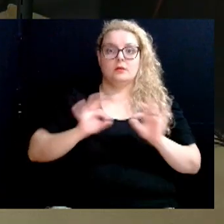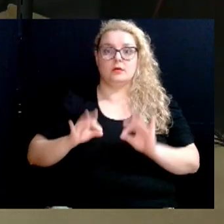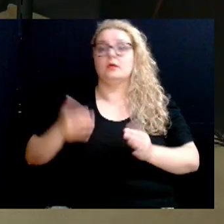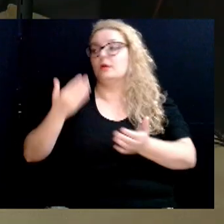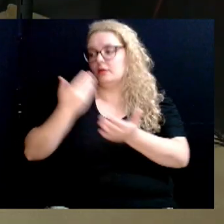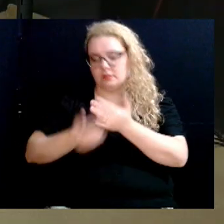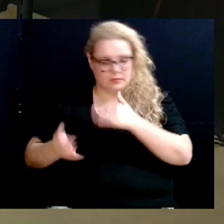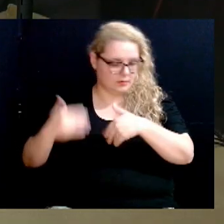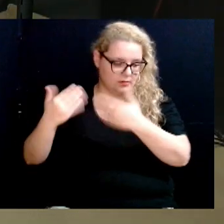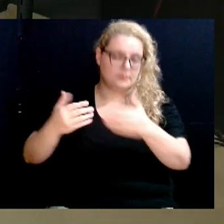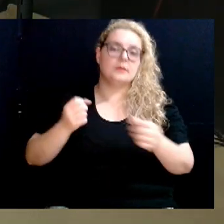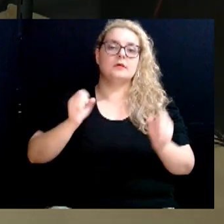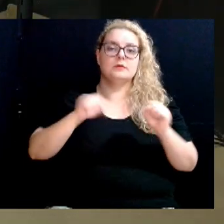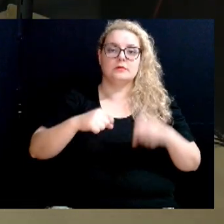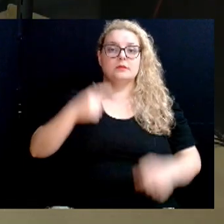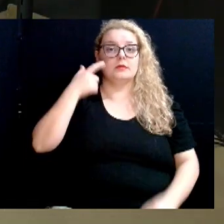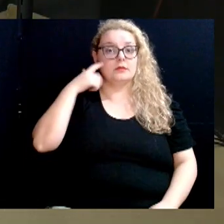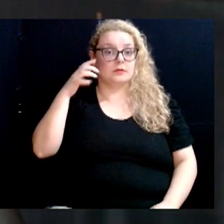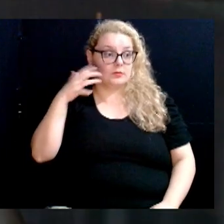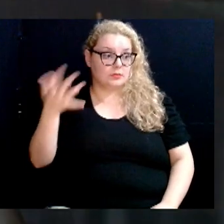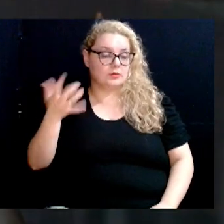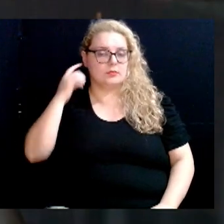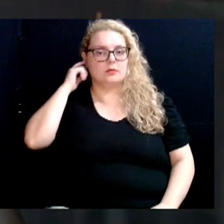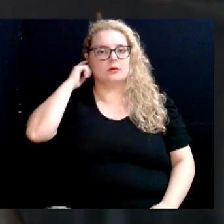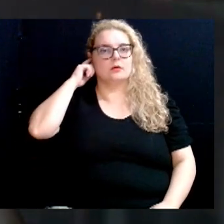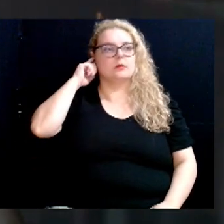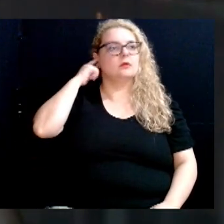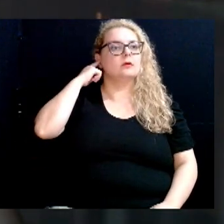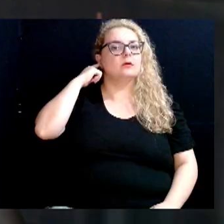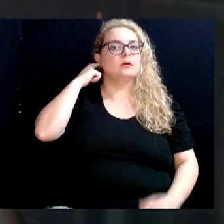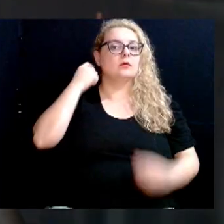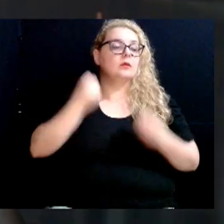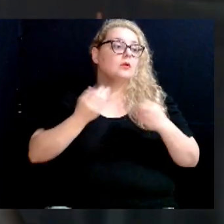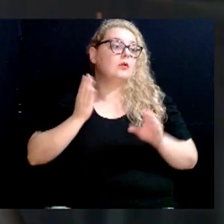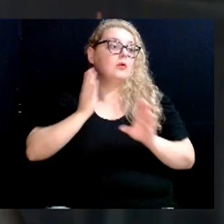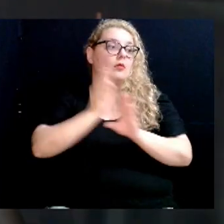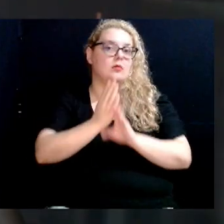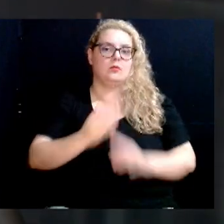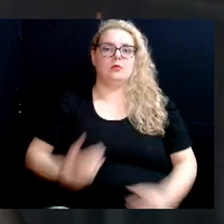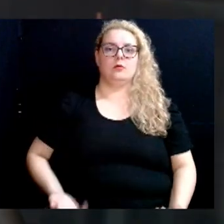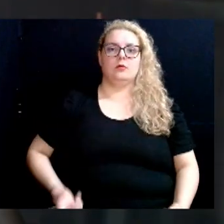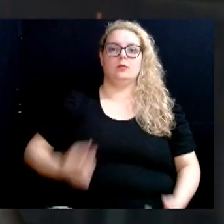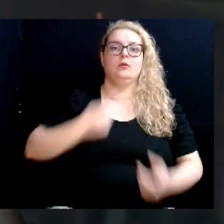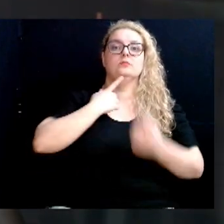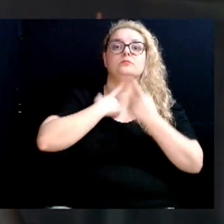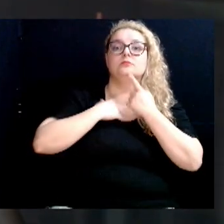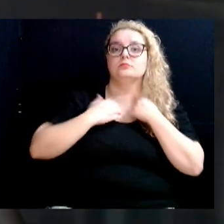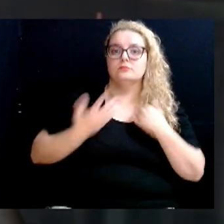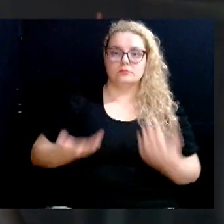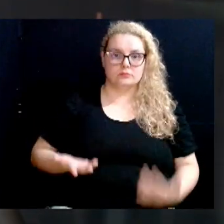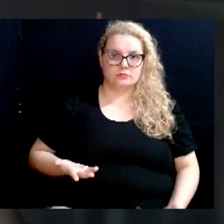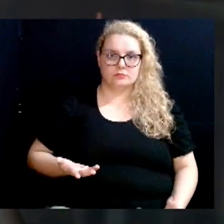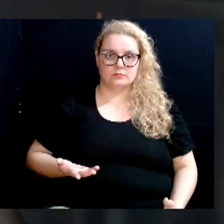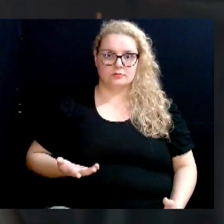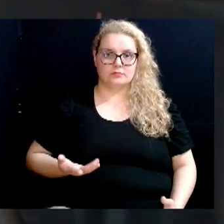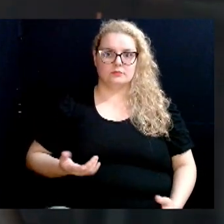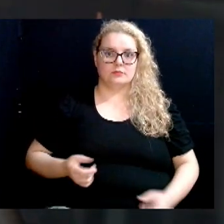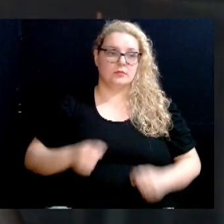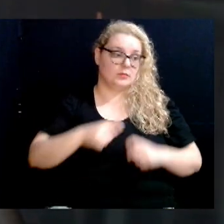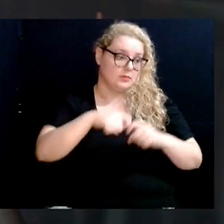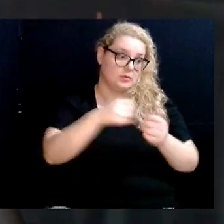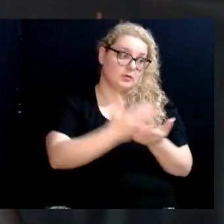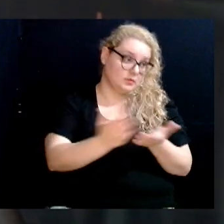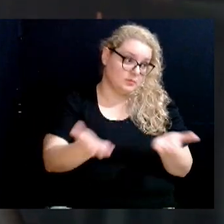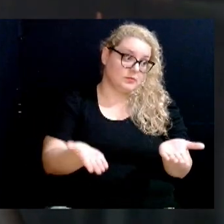eu pensar em como vai ser aquele encontro, de eu desejar aquele encontro. O sexo começou ali. Exato. A